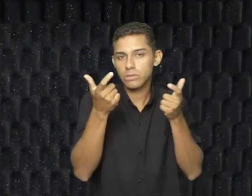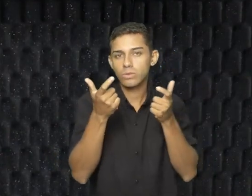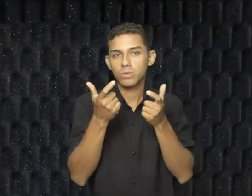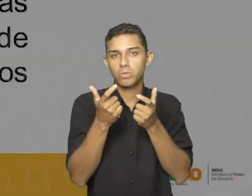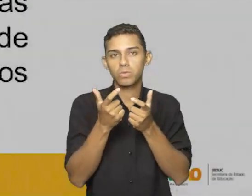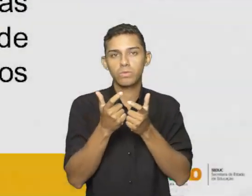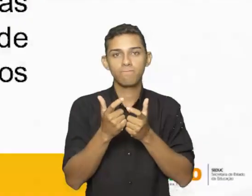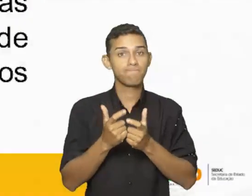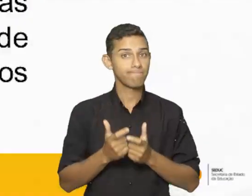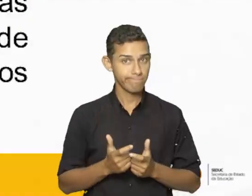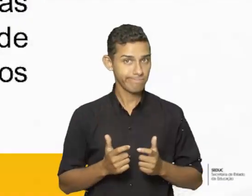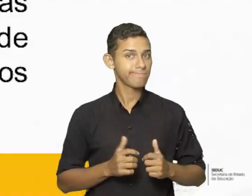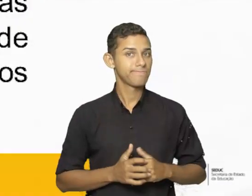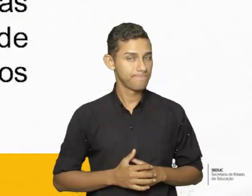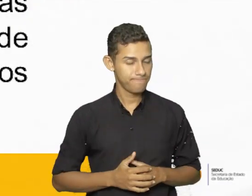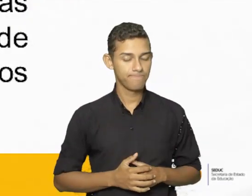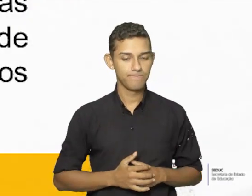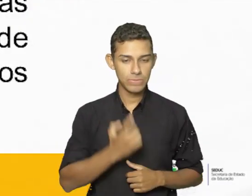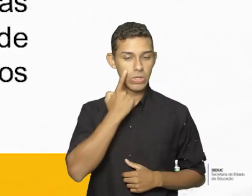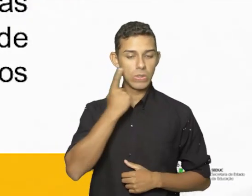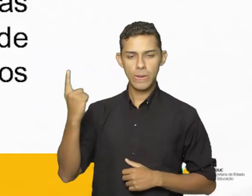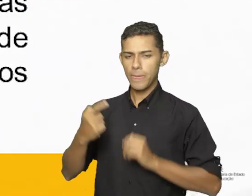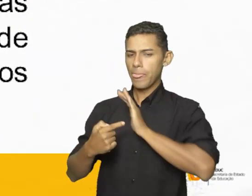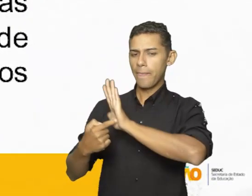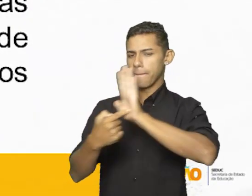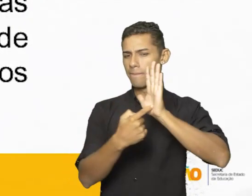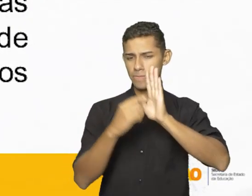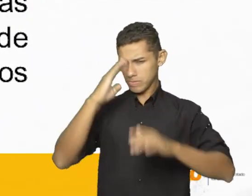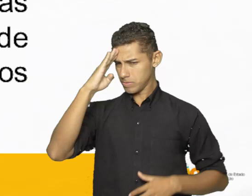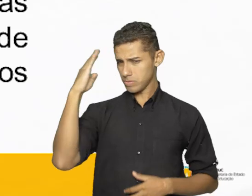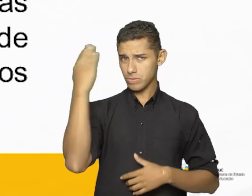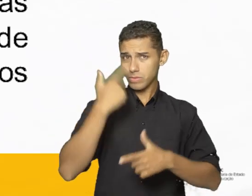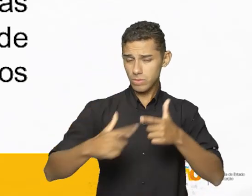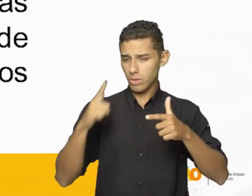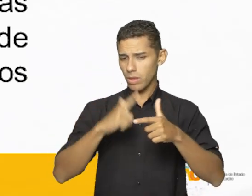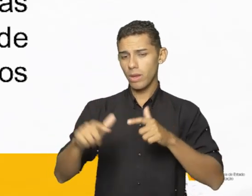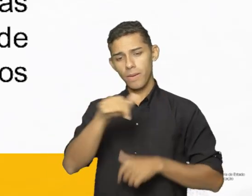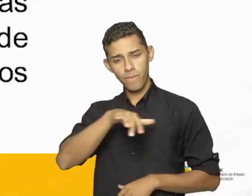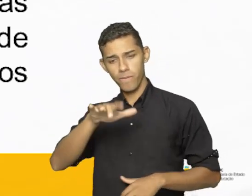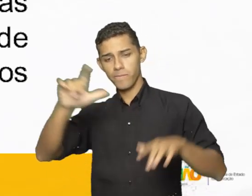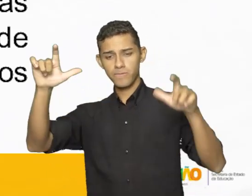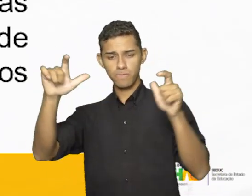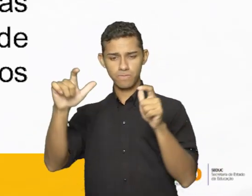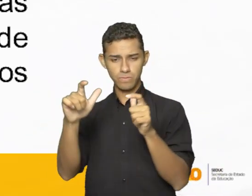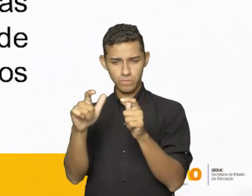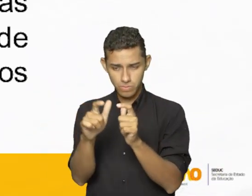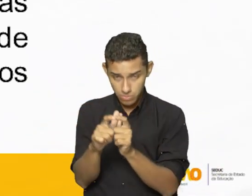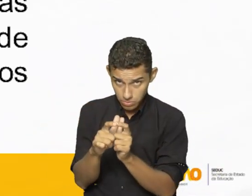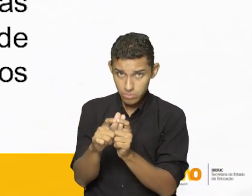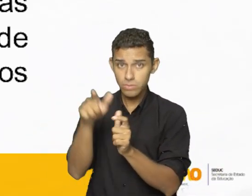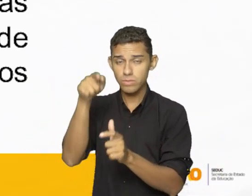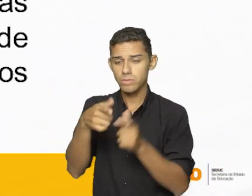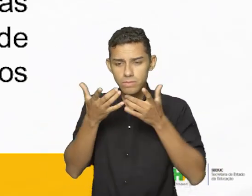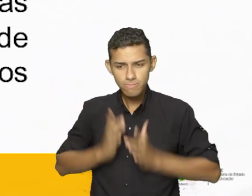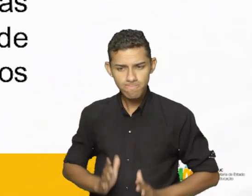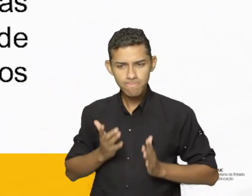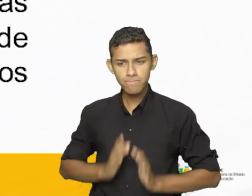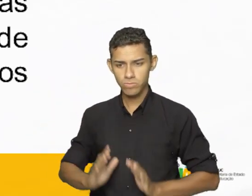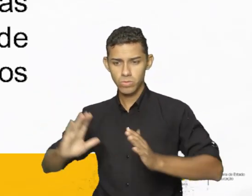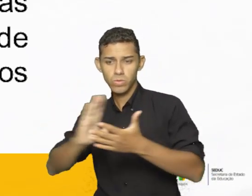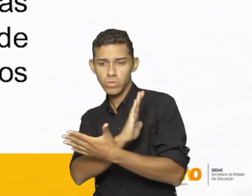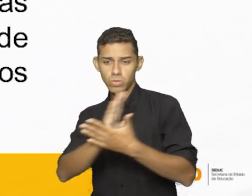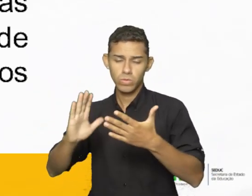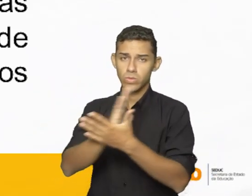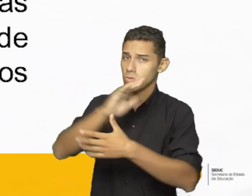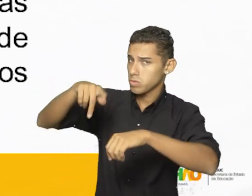veja, apresente os principais problemas resultantes da diminuição da taxa de natalidade em alguns